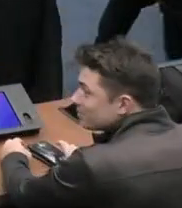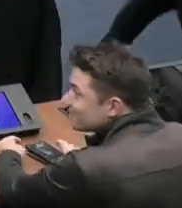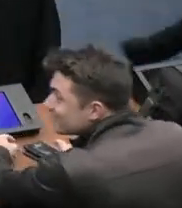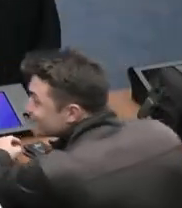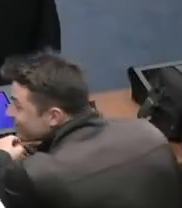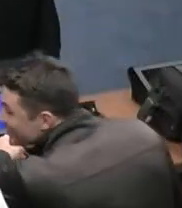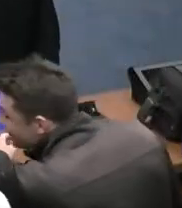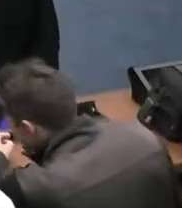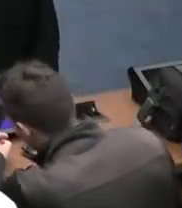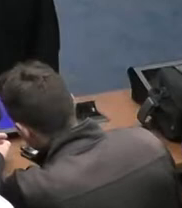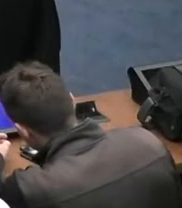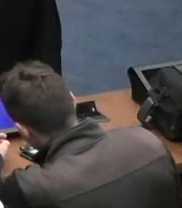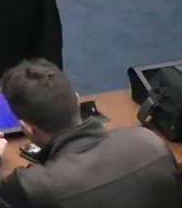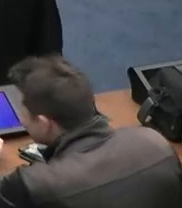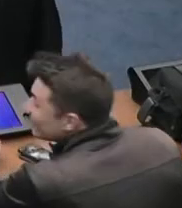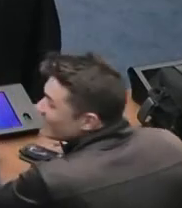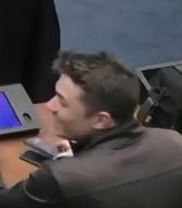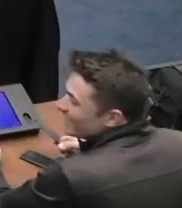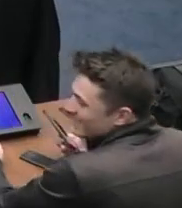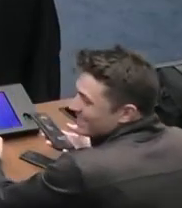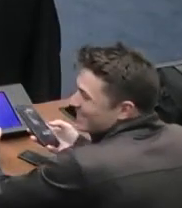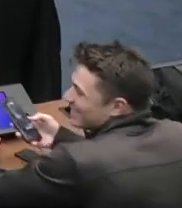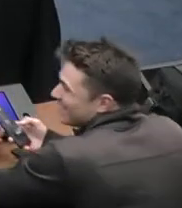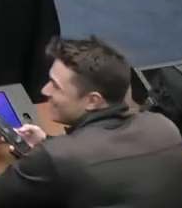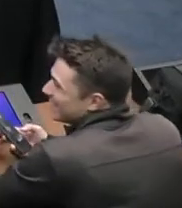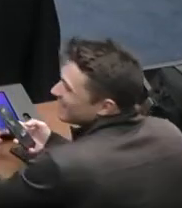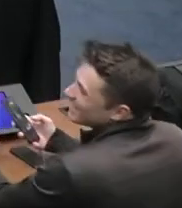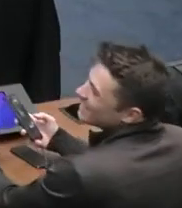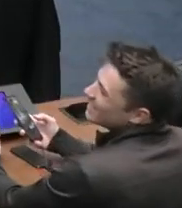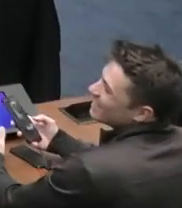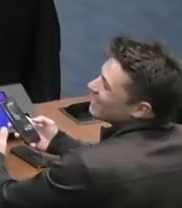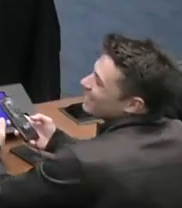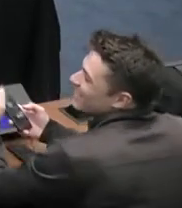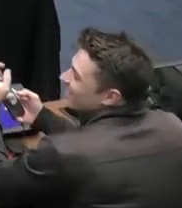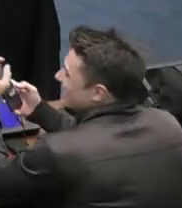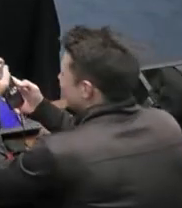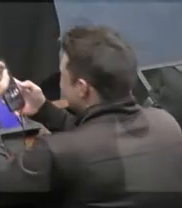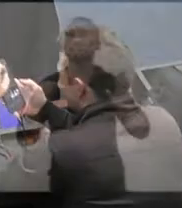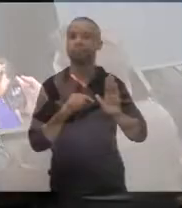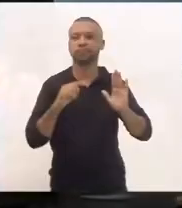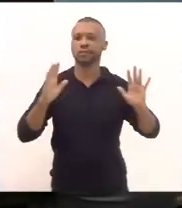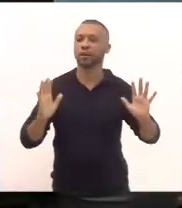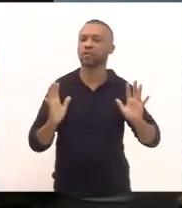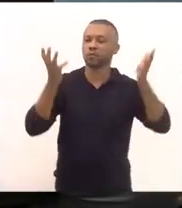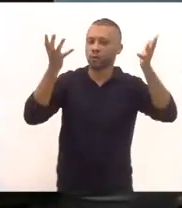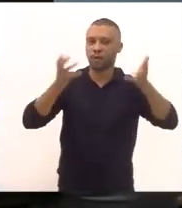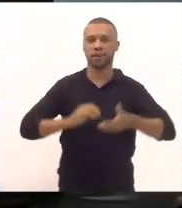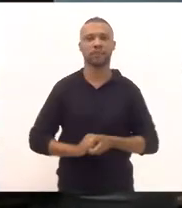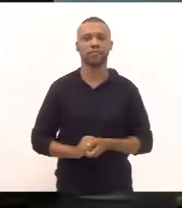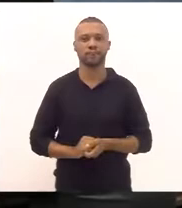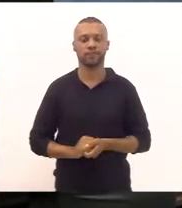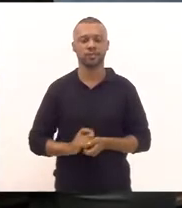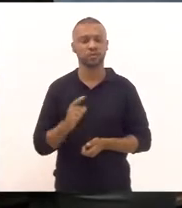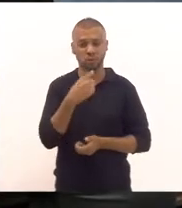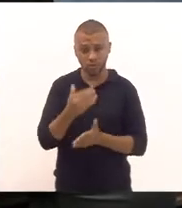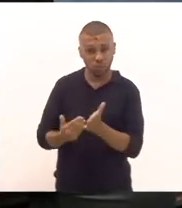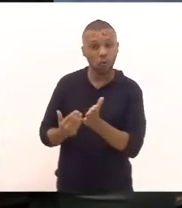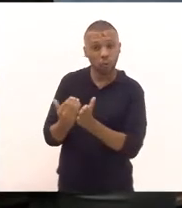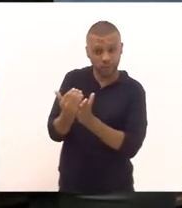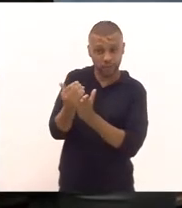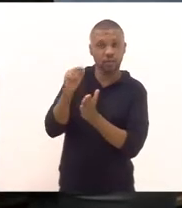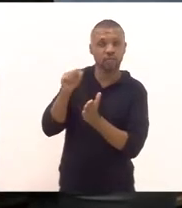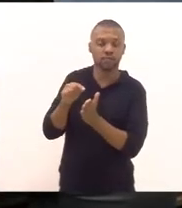passado esse momento basicamente da solenidade Inicial